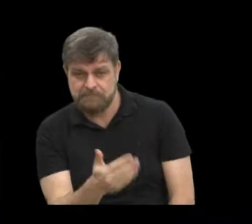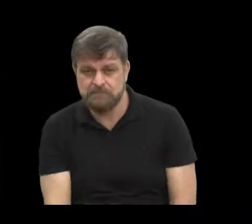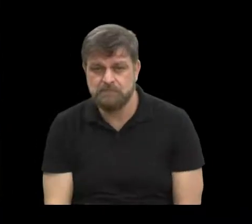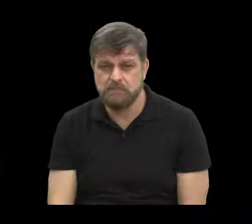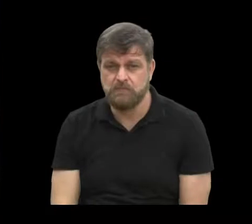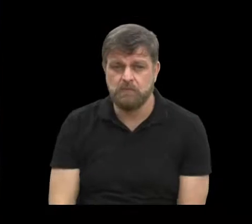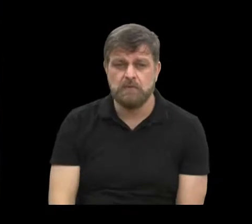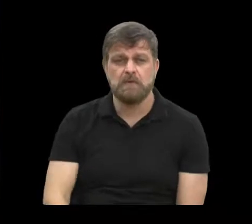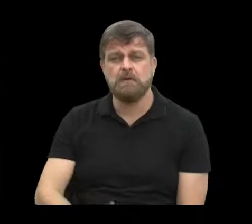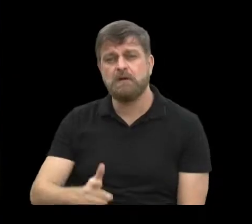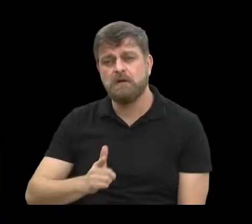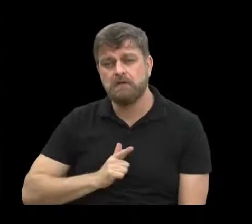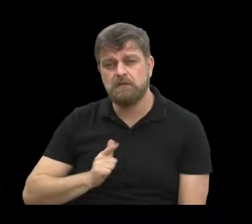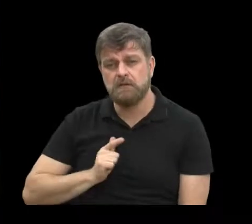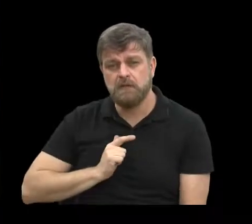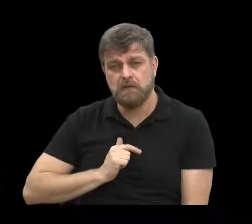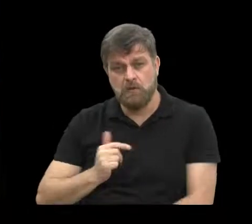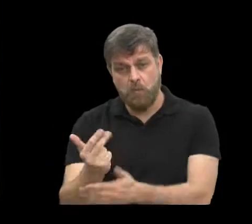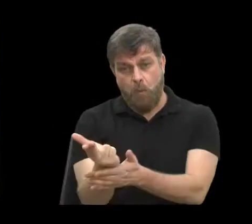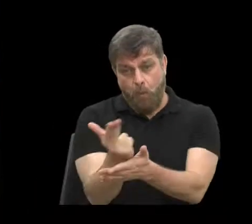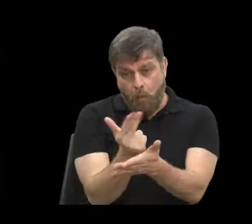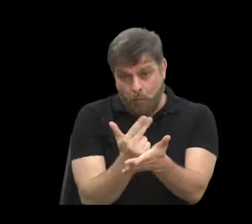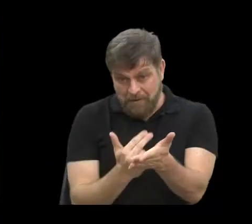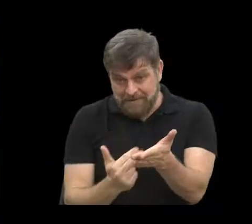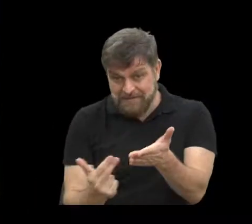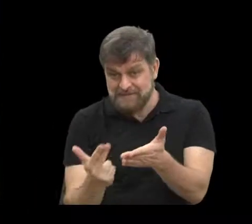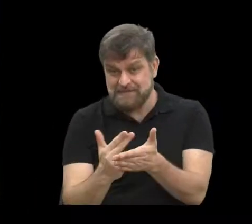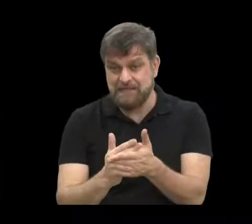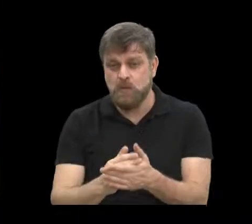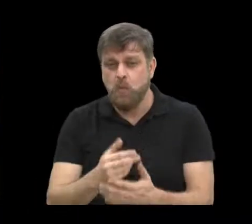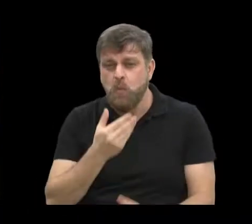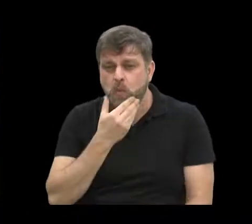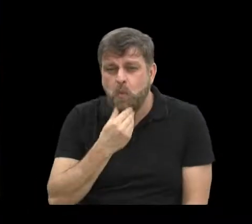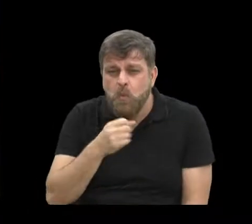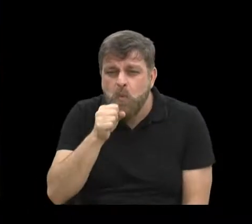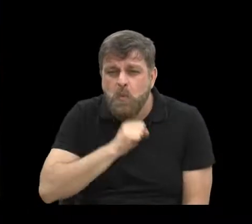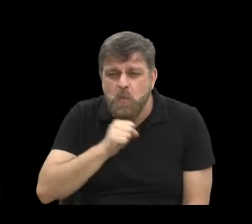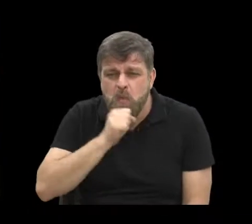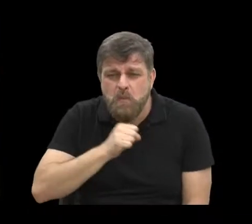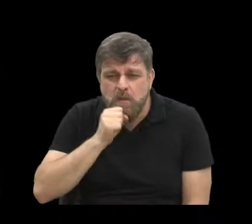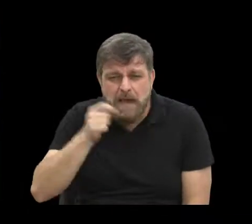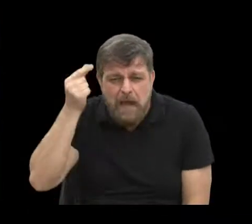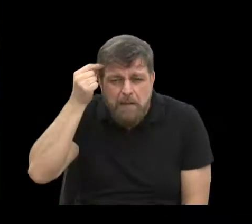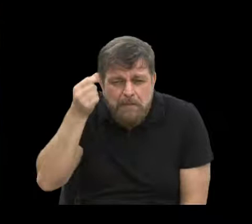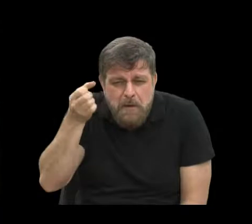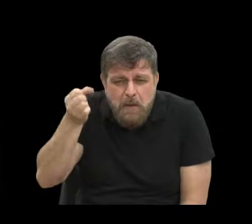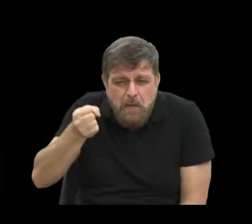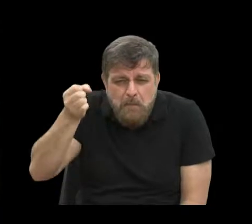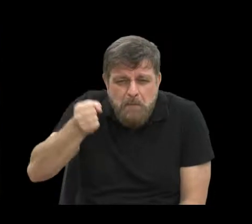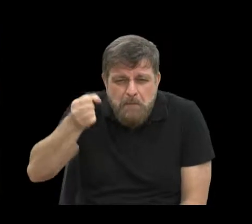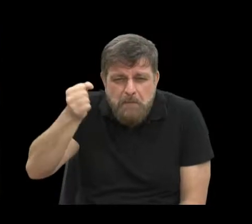a gente tem o desenho de uma pessoa idosa, cadeirante, cabelos branquinhos,